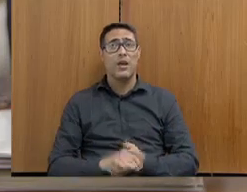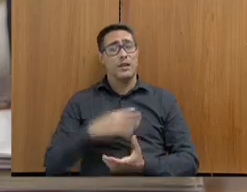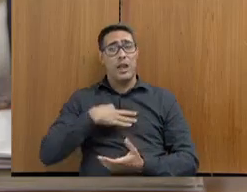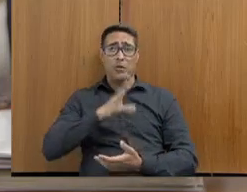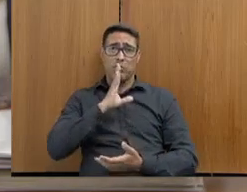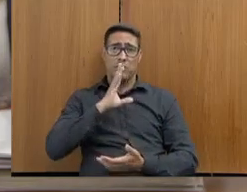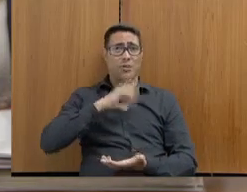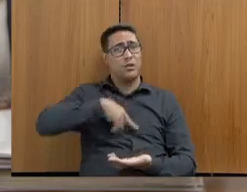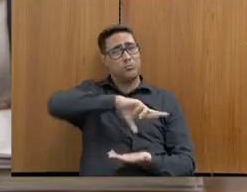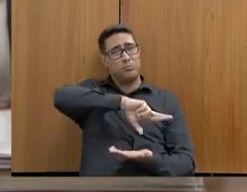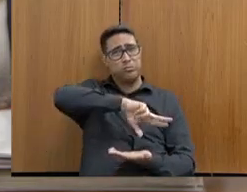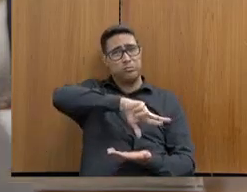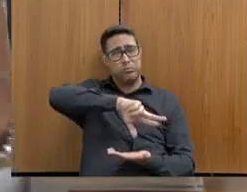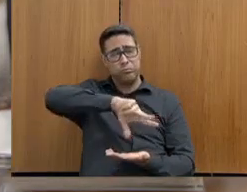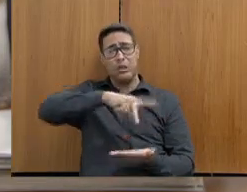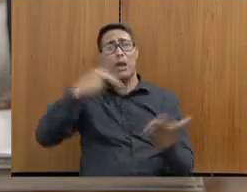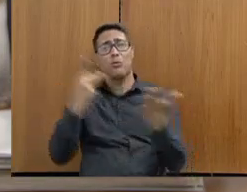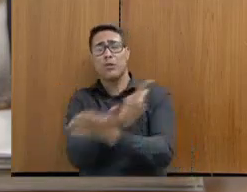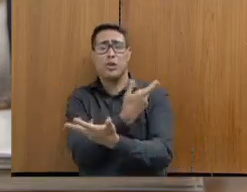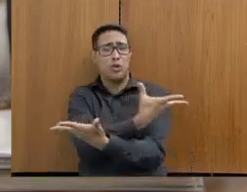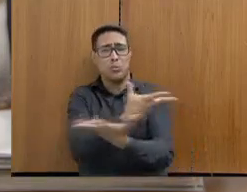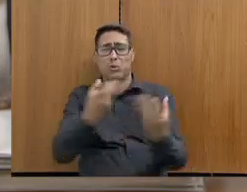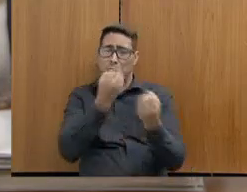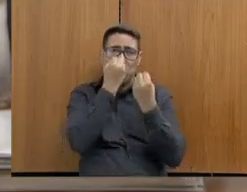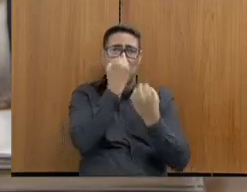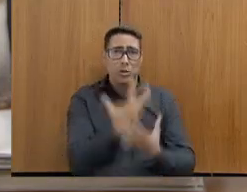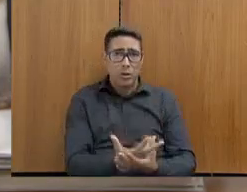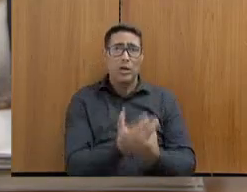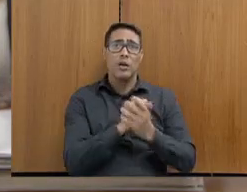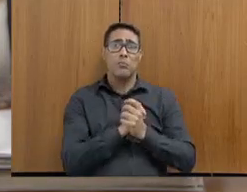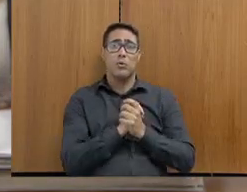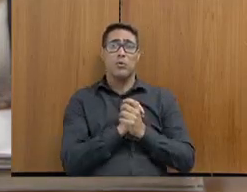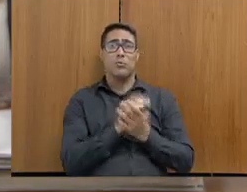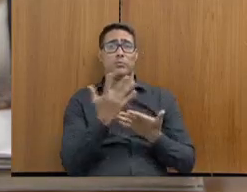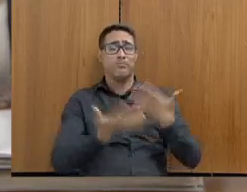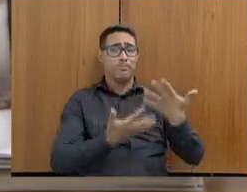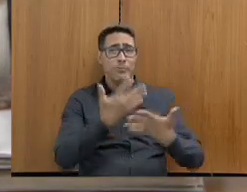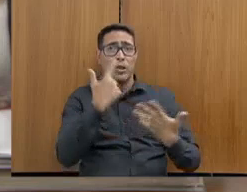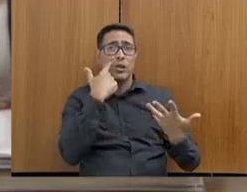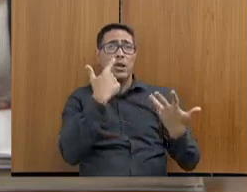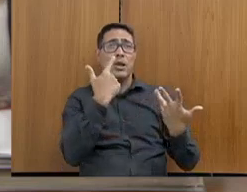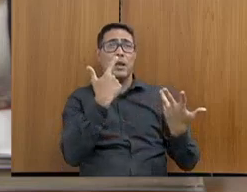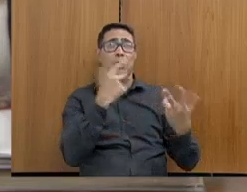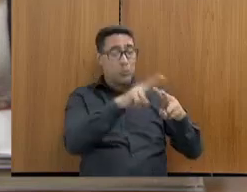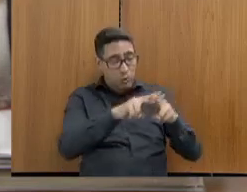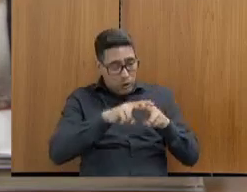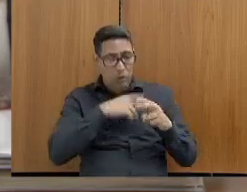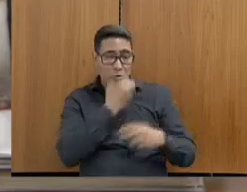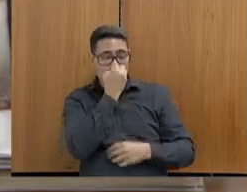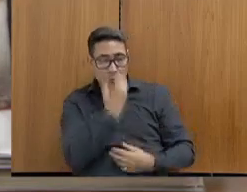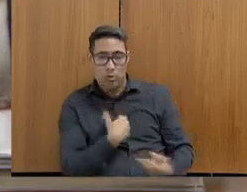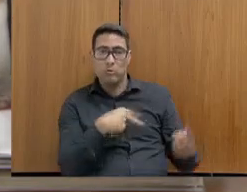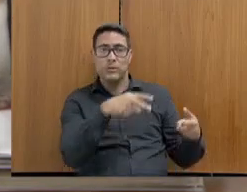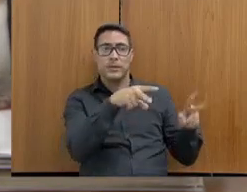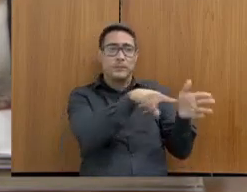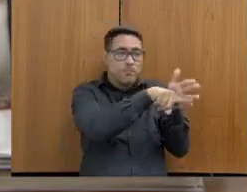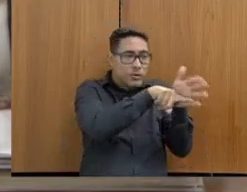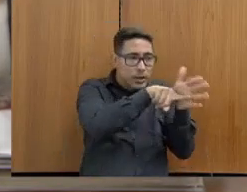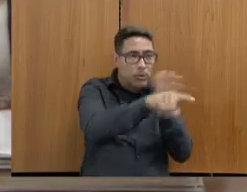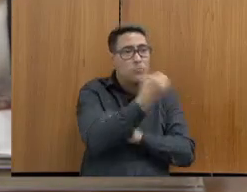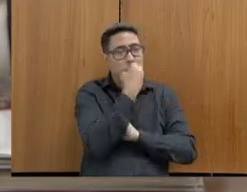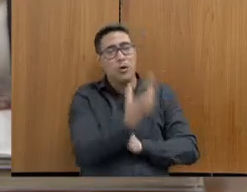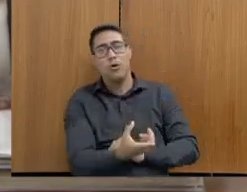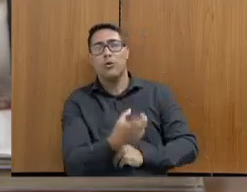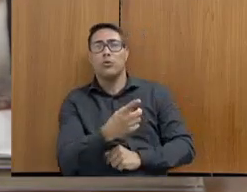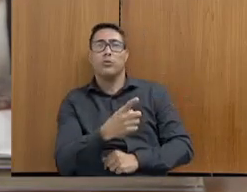de presos de prisão de quadrilha Então você viu é impossível seus investigadores seus Delegados né Mas ainda tem uns problemas sabe